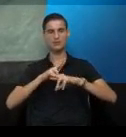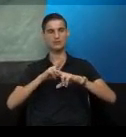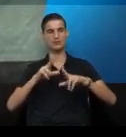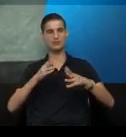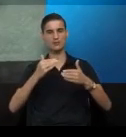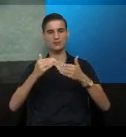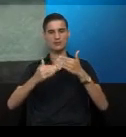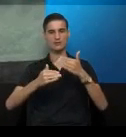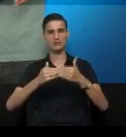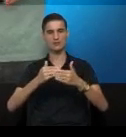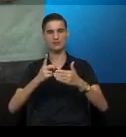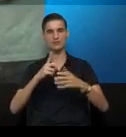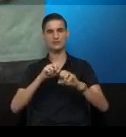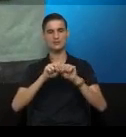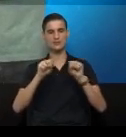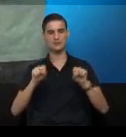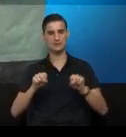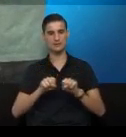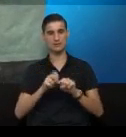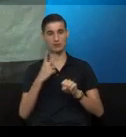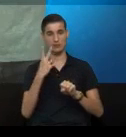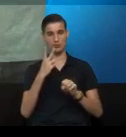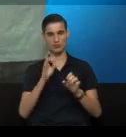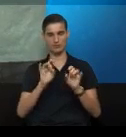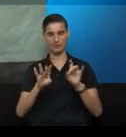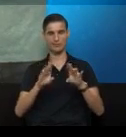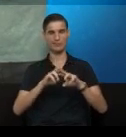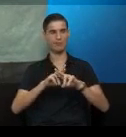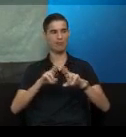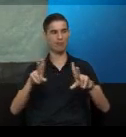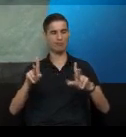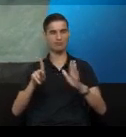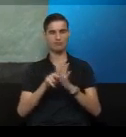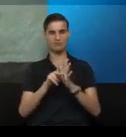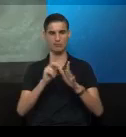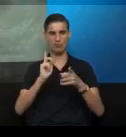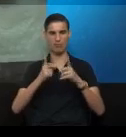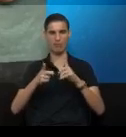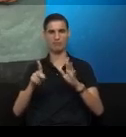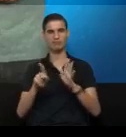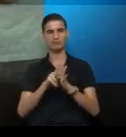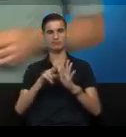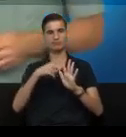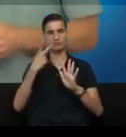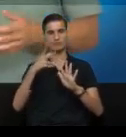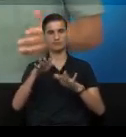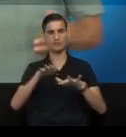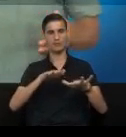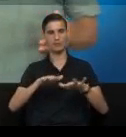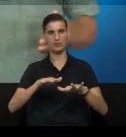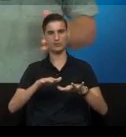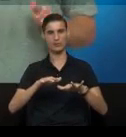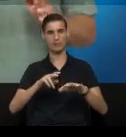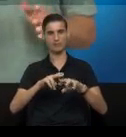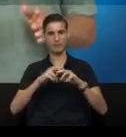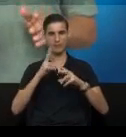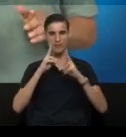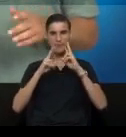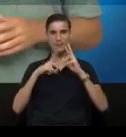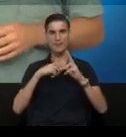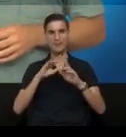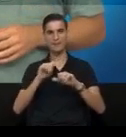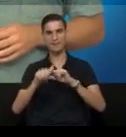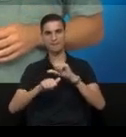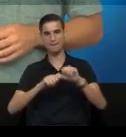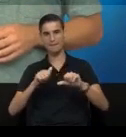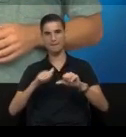diferencial parcial em um sistema de duas equações diferenciais ordinárias de segunda ordem. Esse método funciona muito